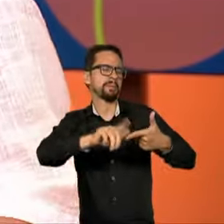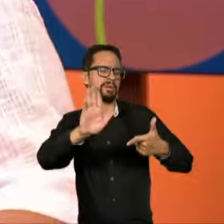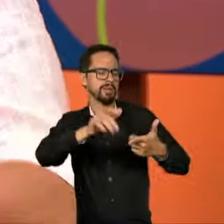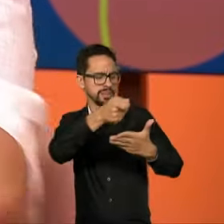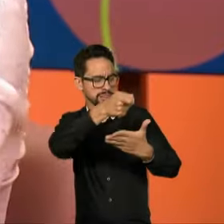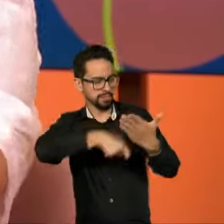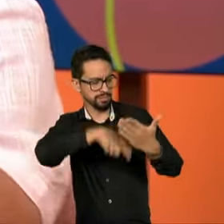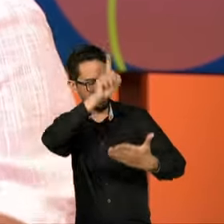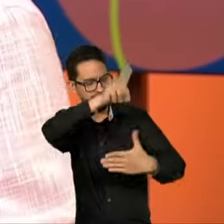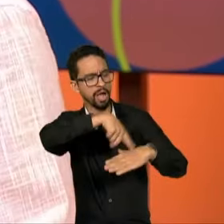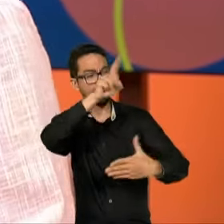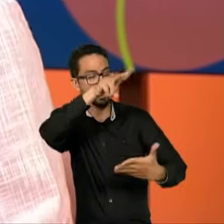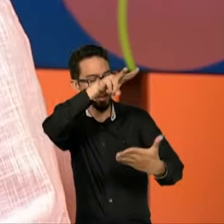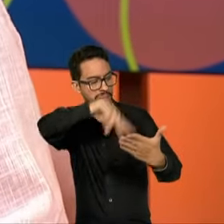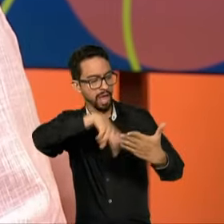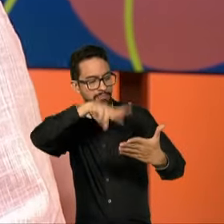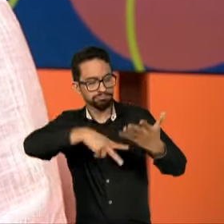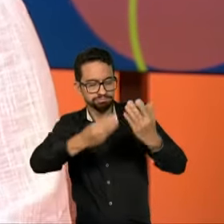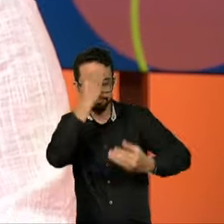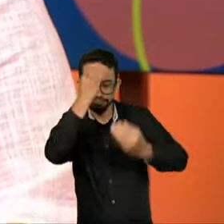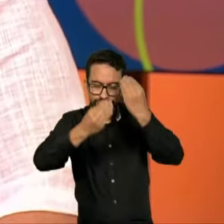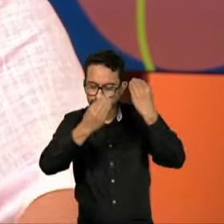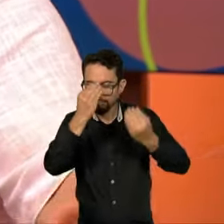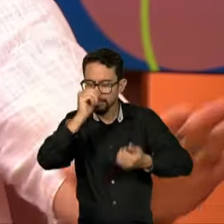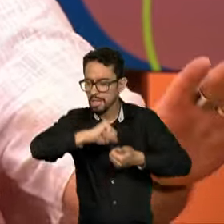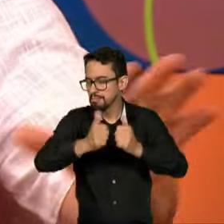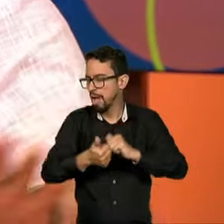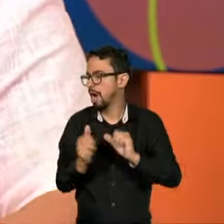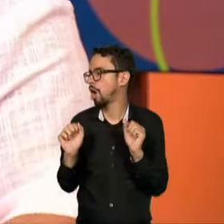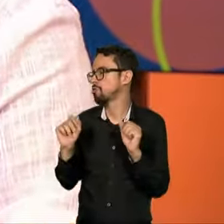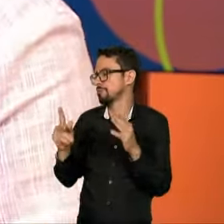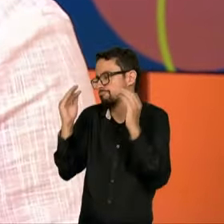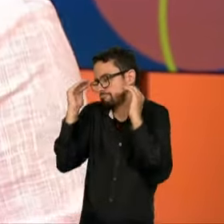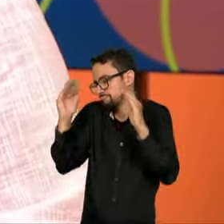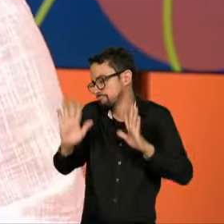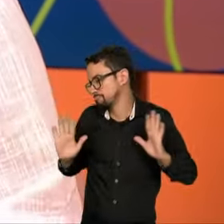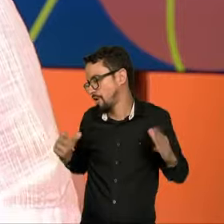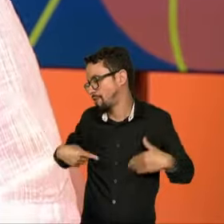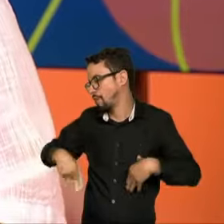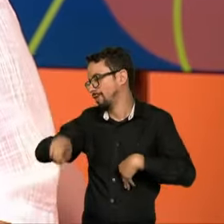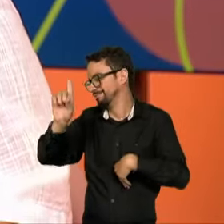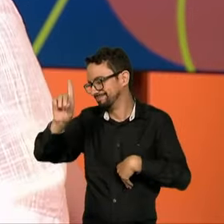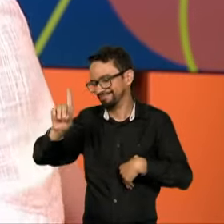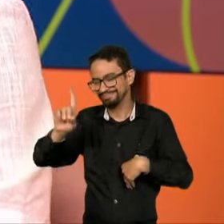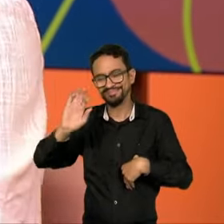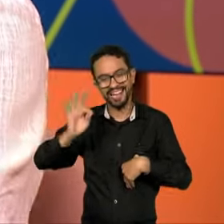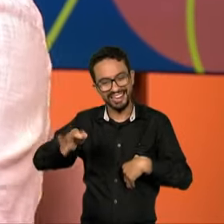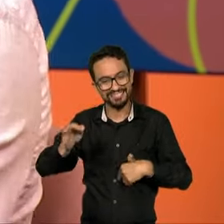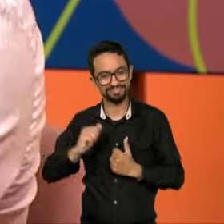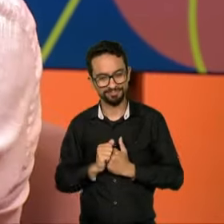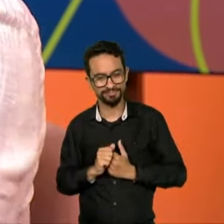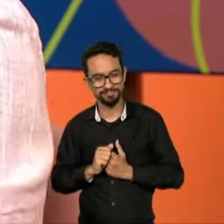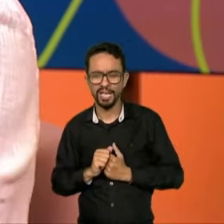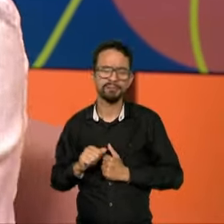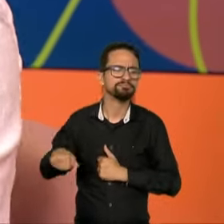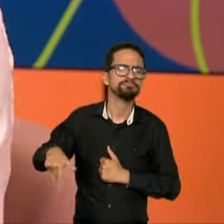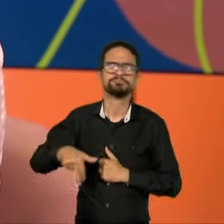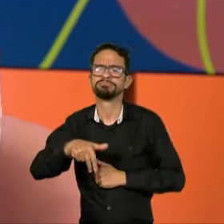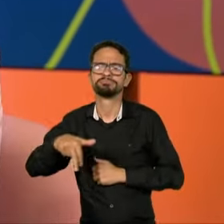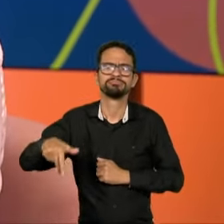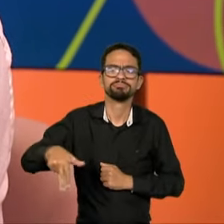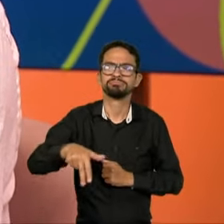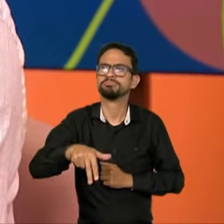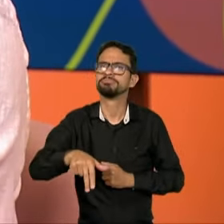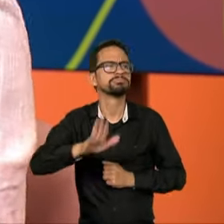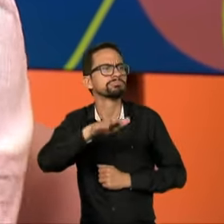lá o texto na hora, é tudo meio improviso e tal. Eu falei, tá bom, eu vou. Mas gostando. Tá bom, eu vou. Cheguei lá. Falei,